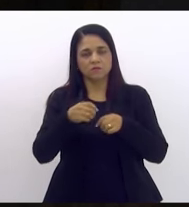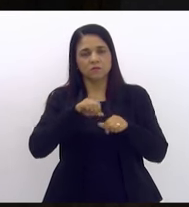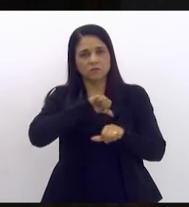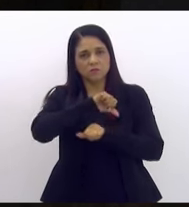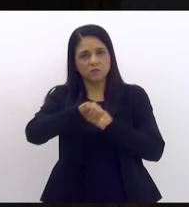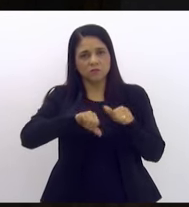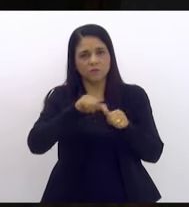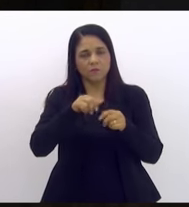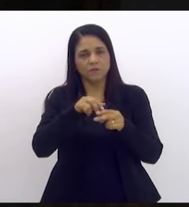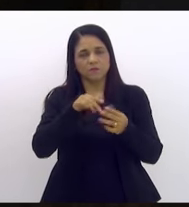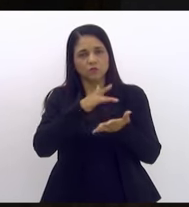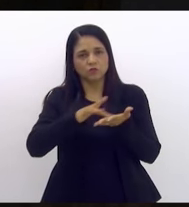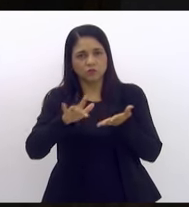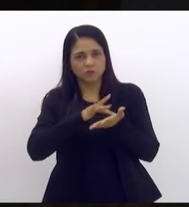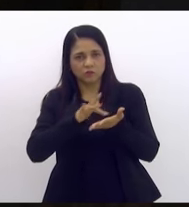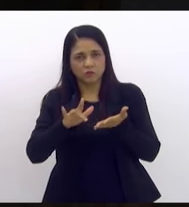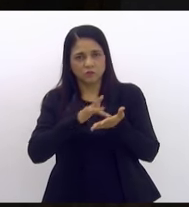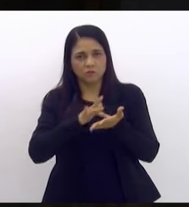Transformação Digital.